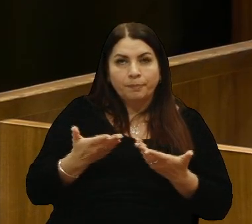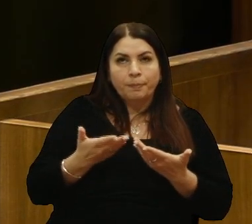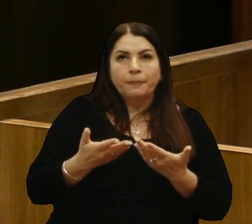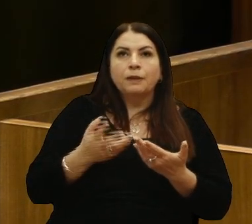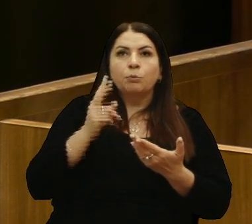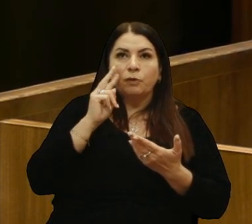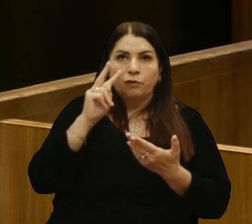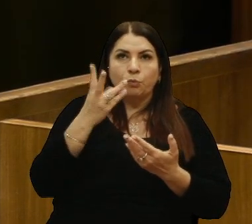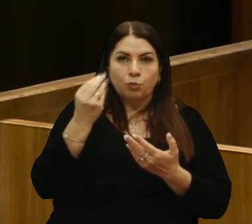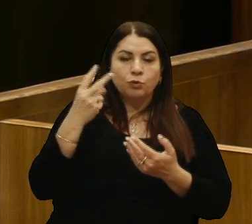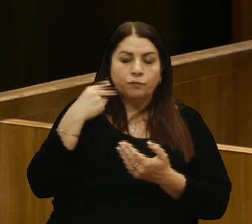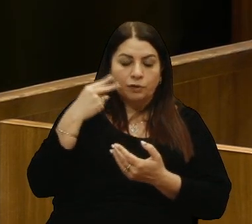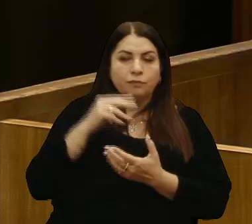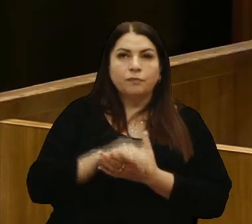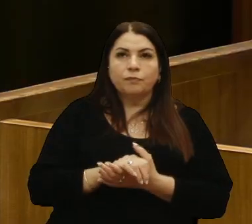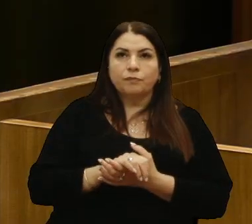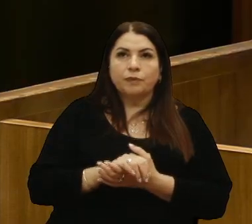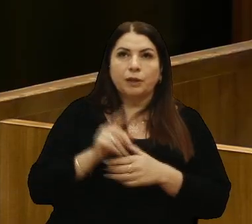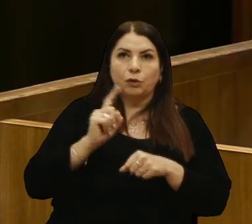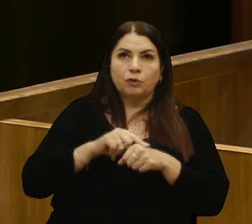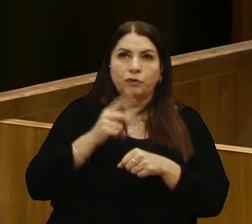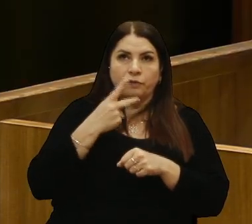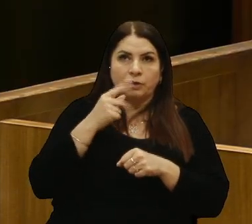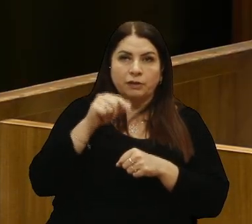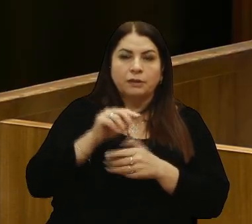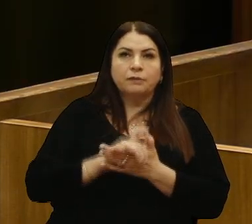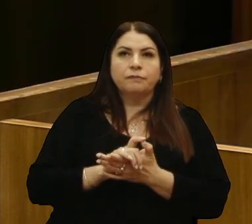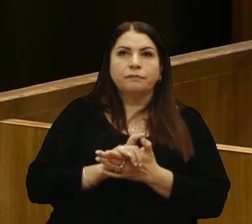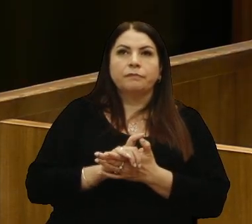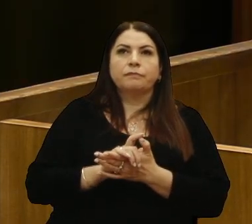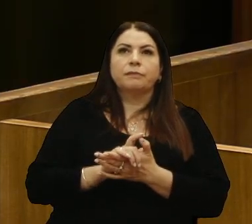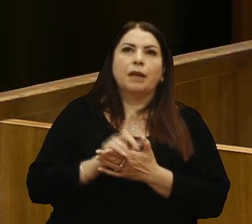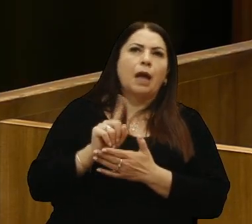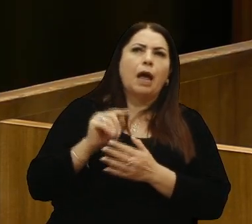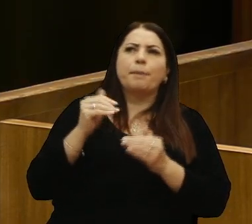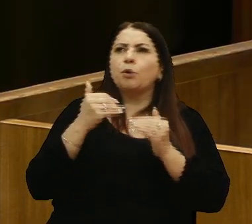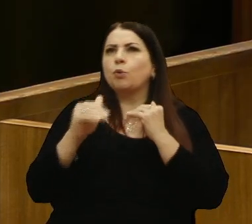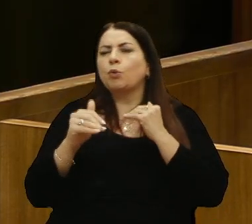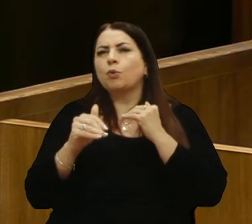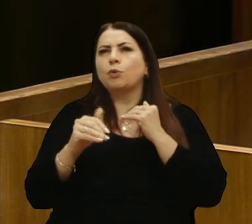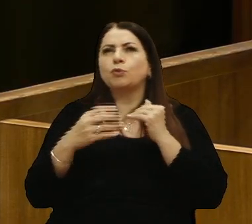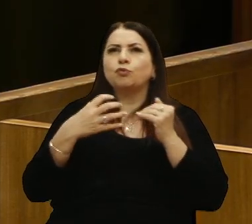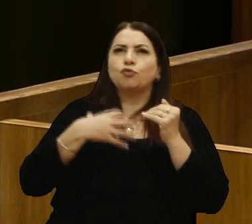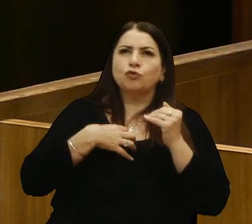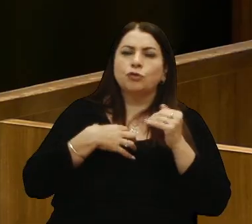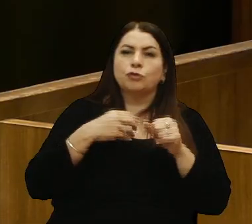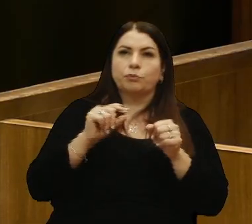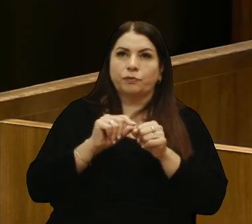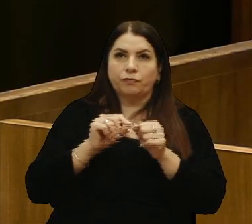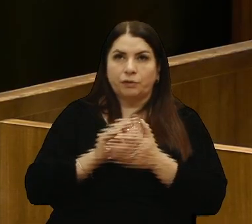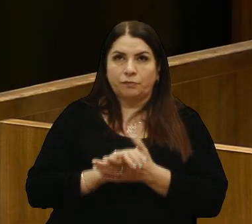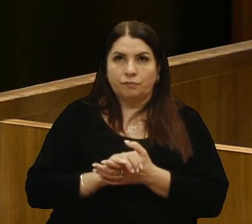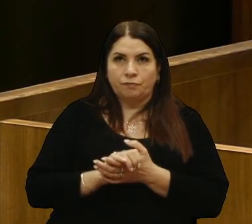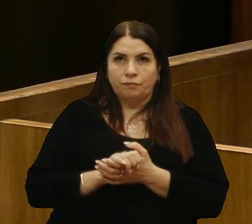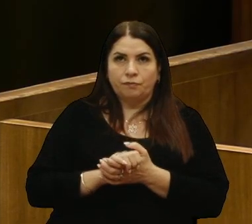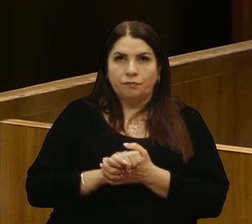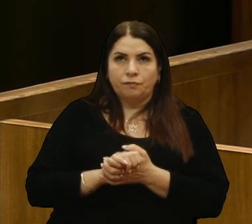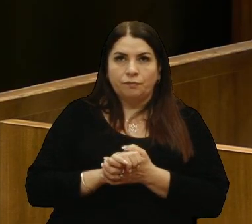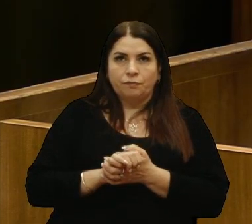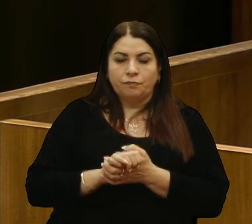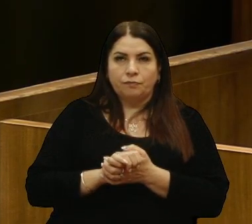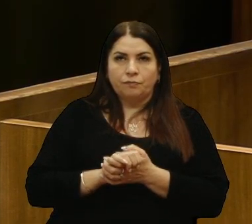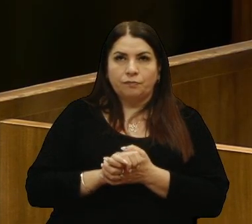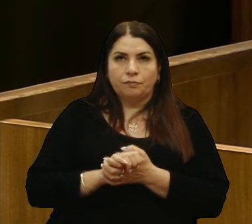eu vi muitos vereadores, na hora de falar aqui, mas eu não concordo com a forma como foi feito. Mas